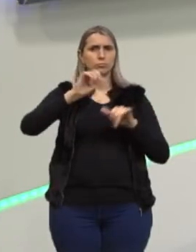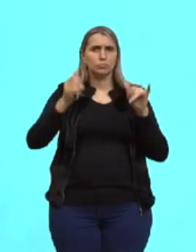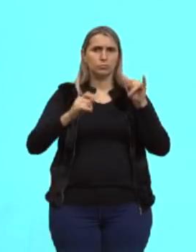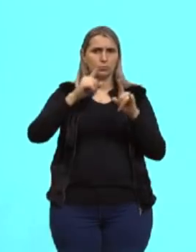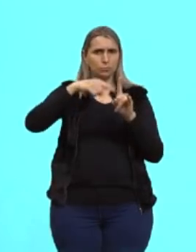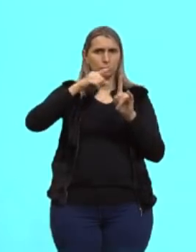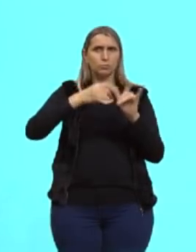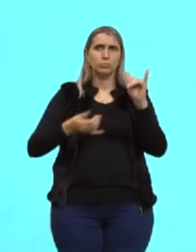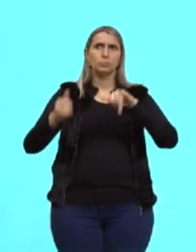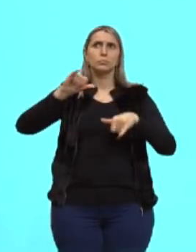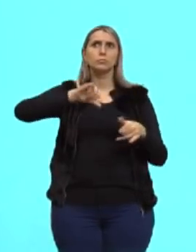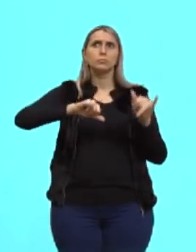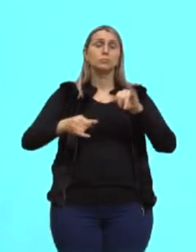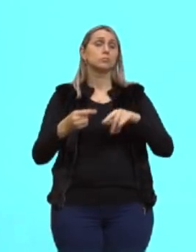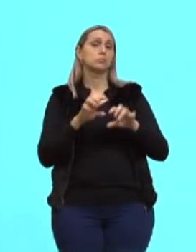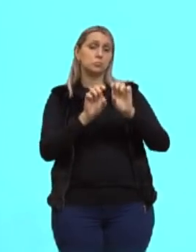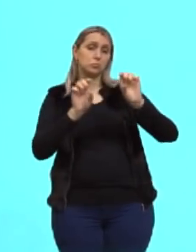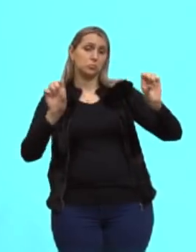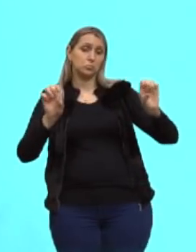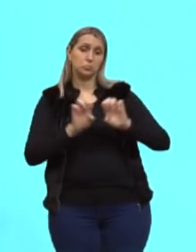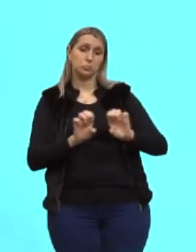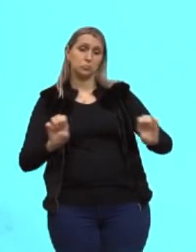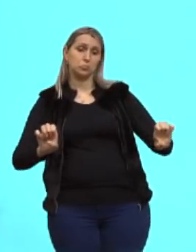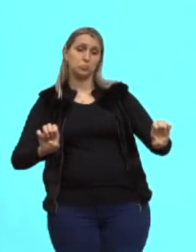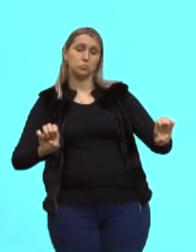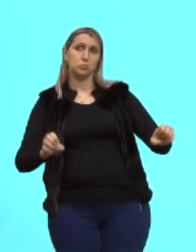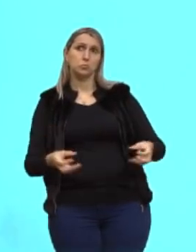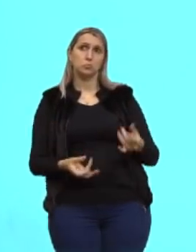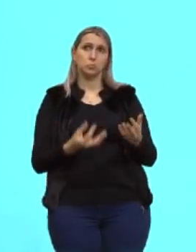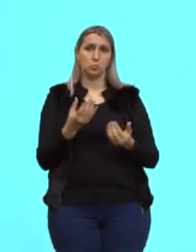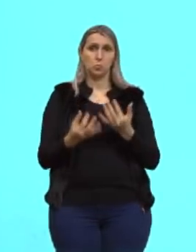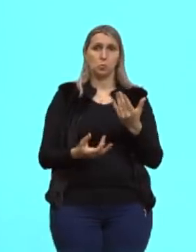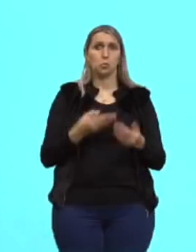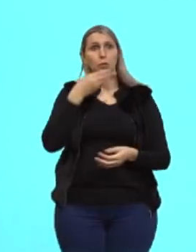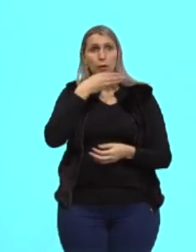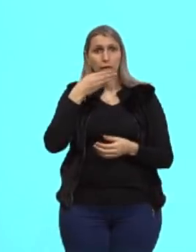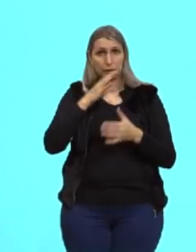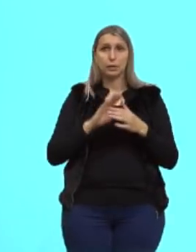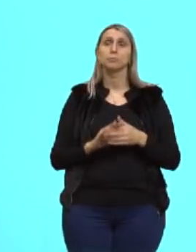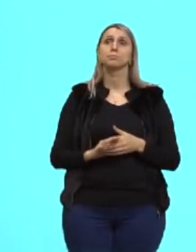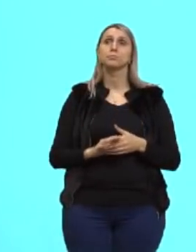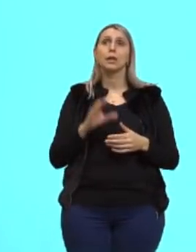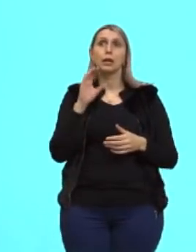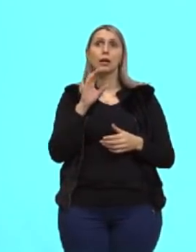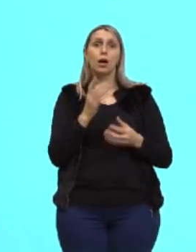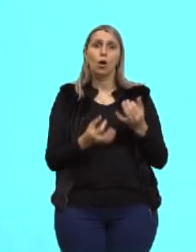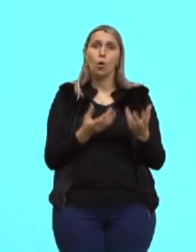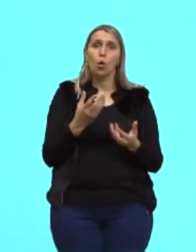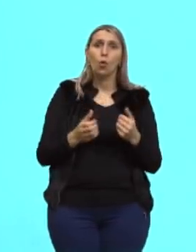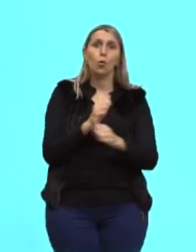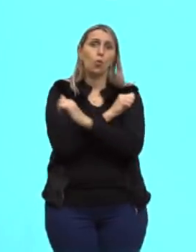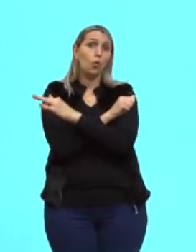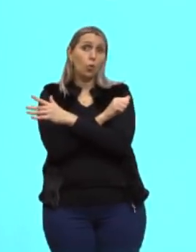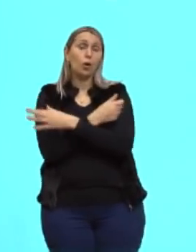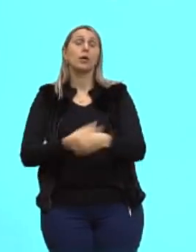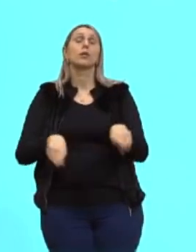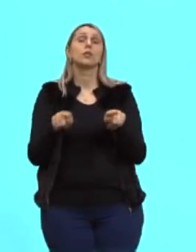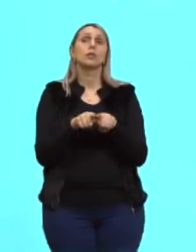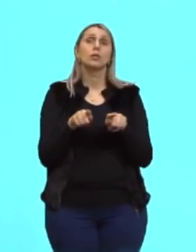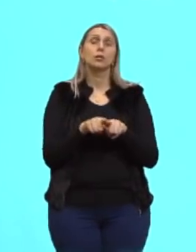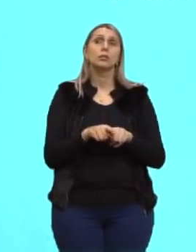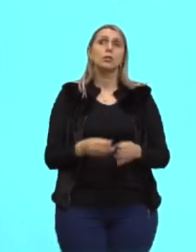da glicose do ácido lático são essas aqui ele deu uma combustão da glicose a combustão do ácido lático